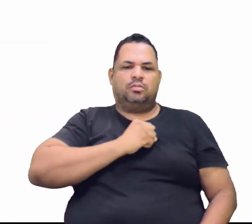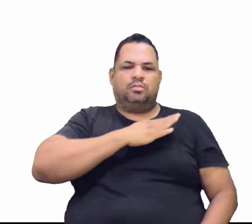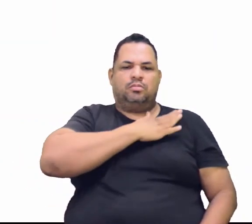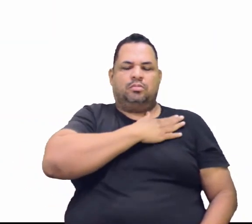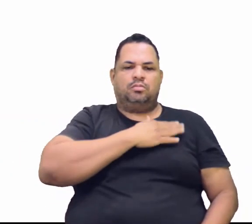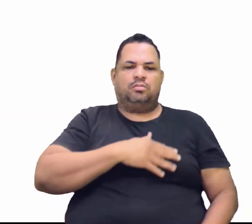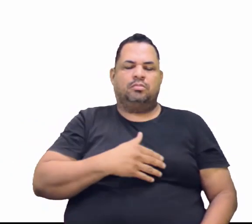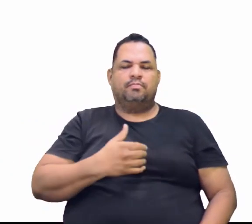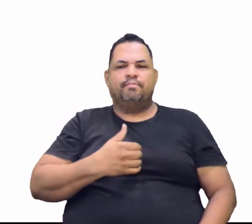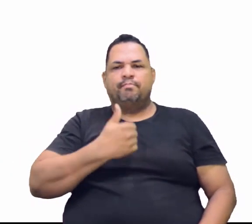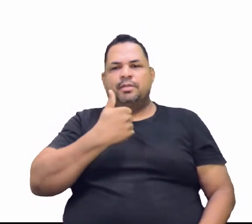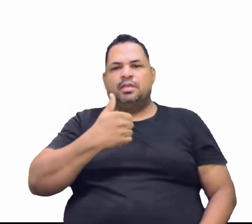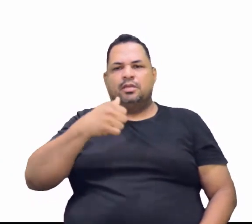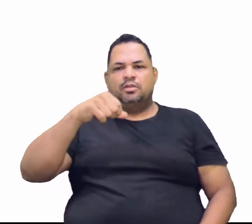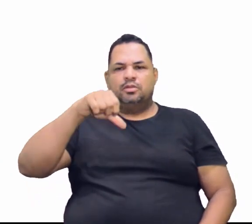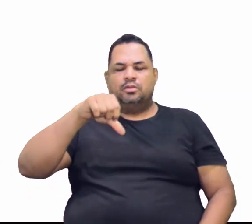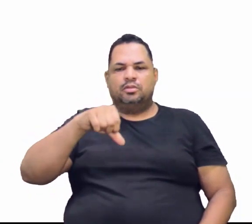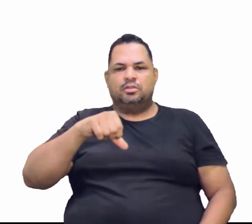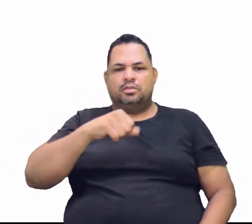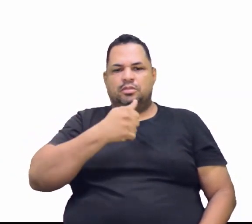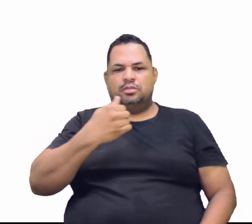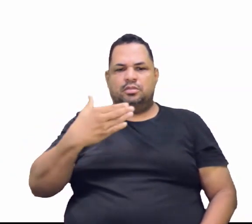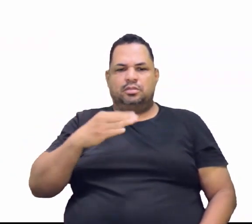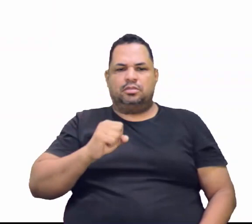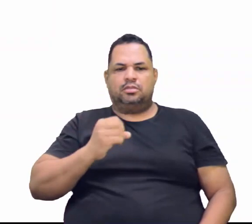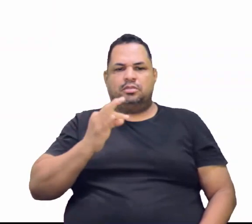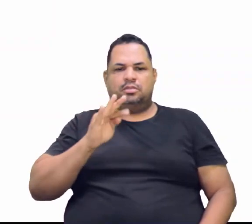Major. 1910, tenente-coronel.